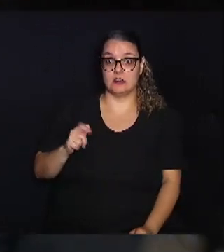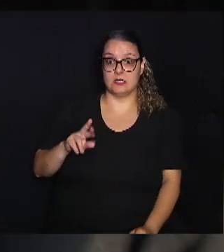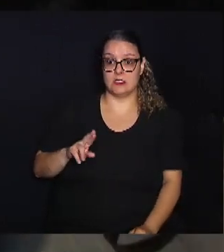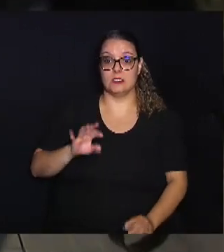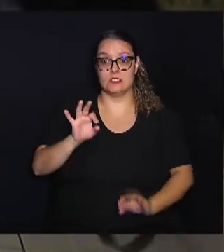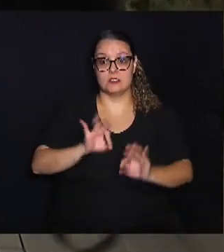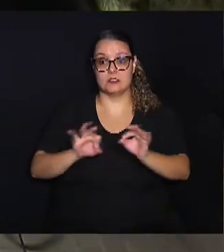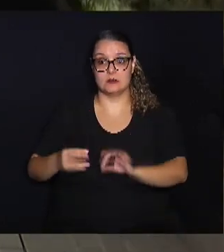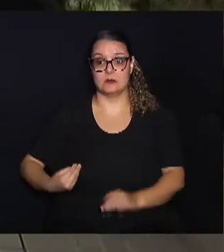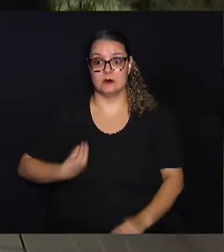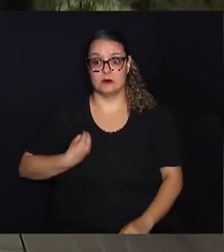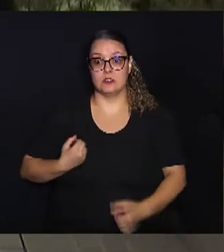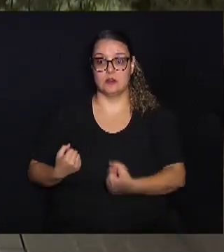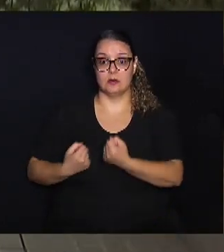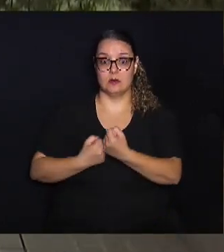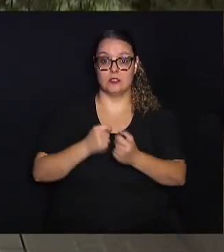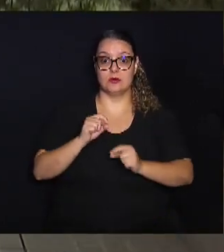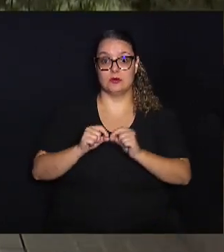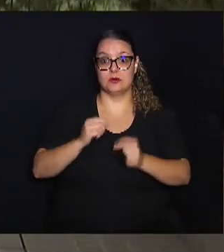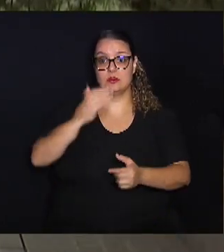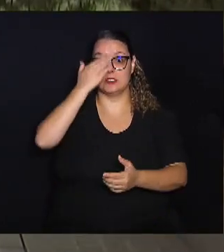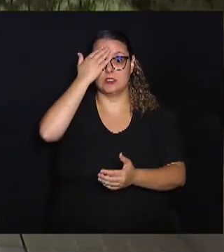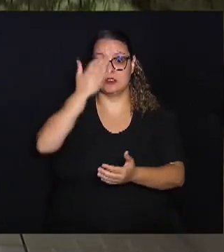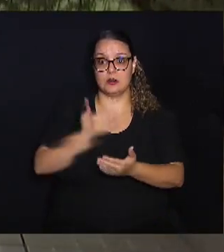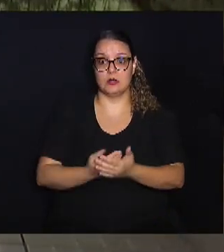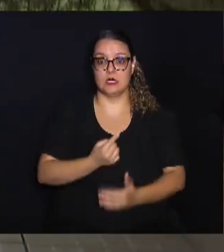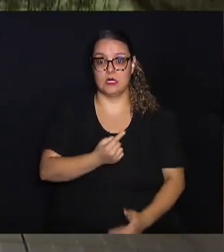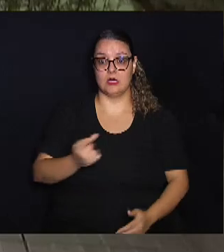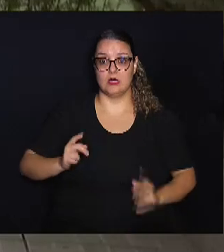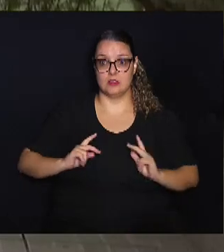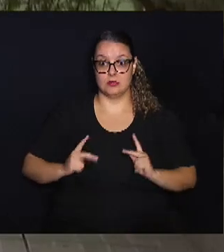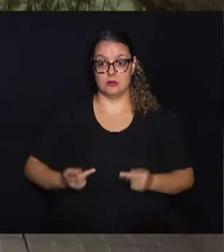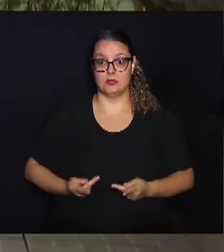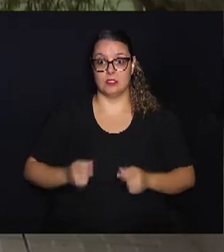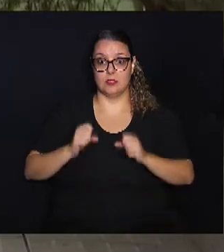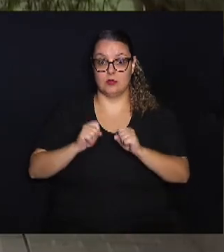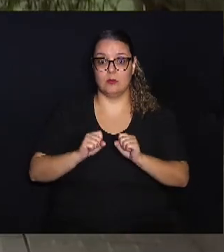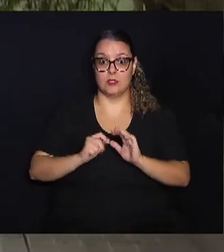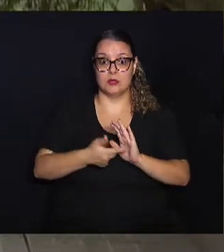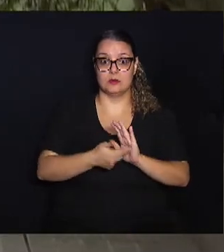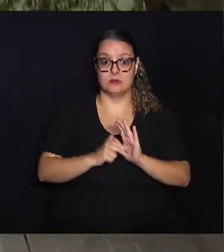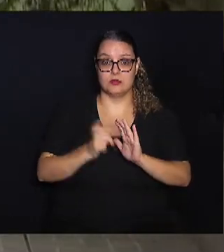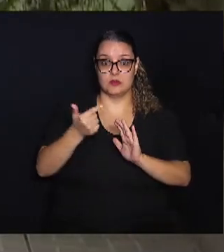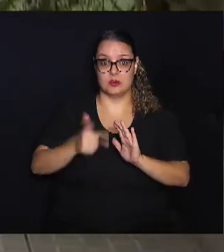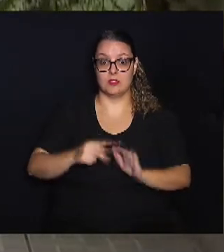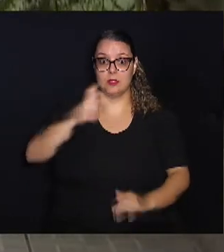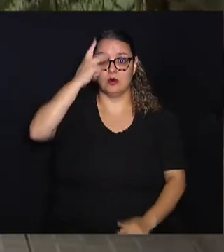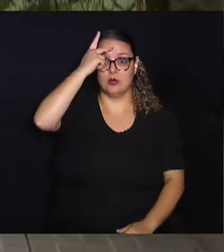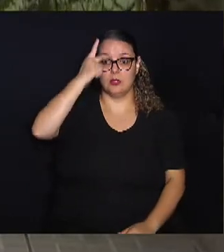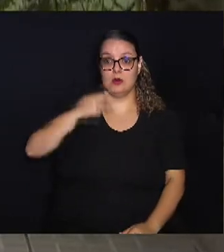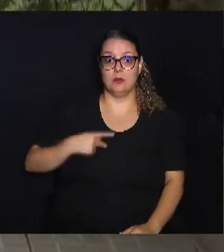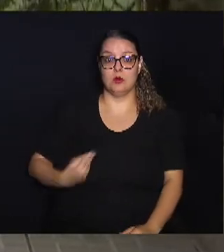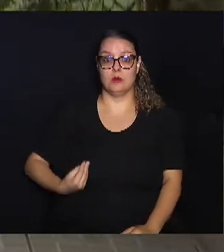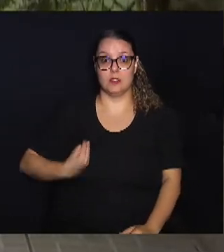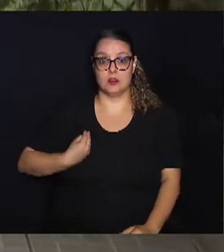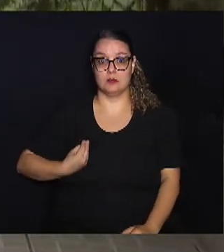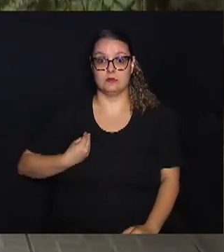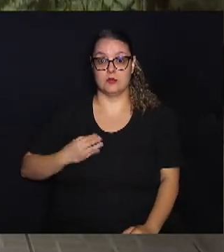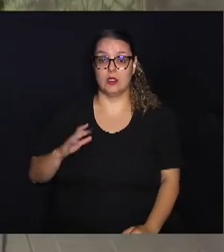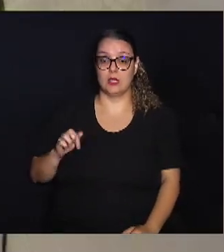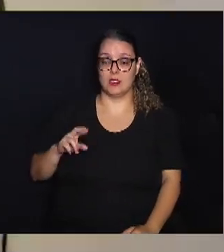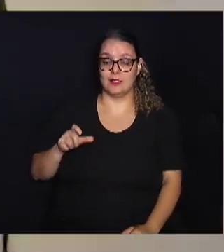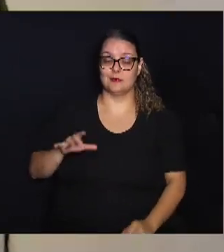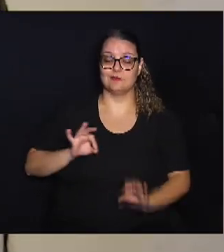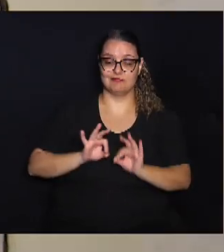vida com o apoio de quem acredita que cada ser humano pode ressignificar a sua própria existência, a Carol vai